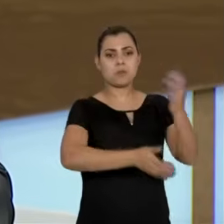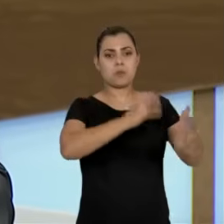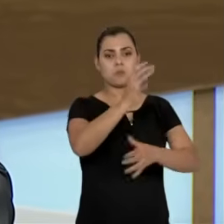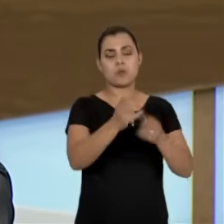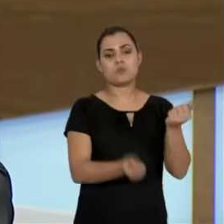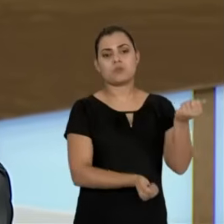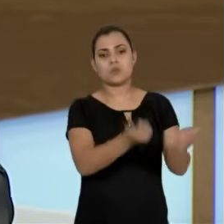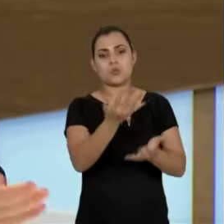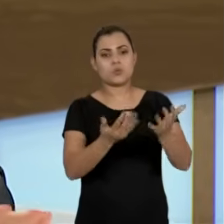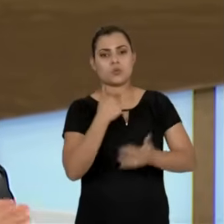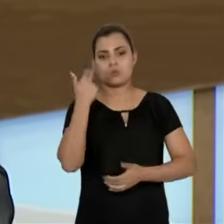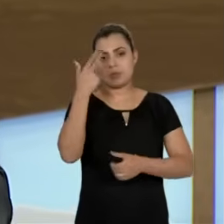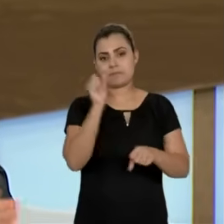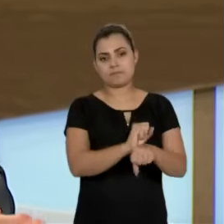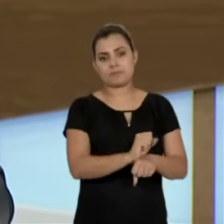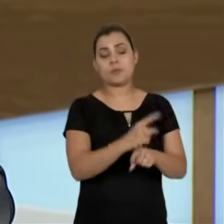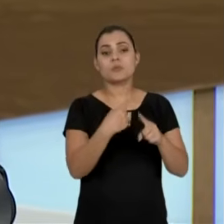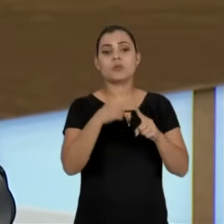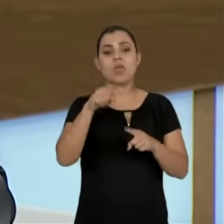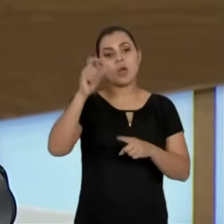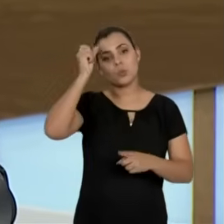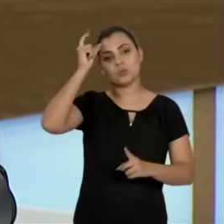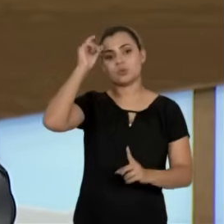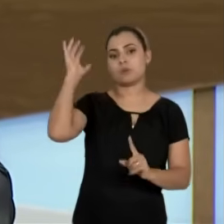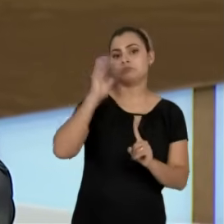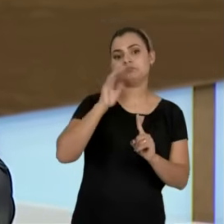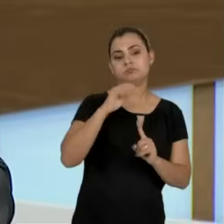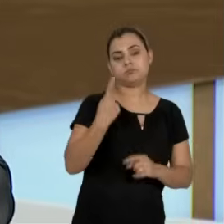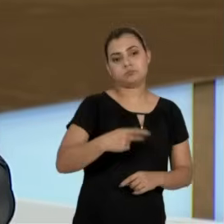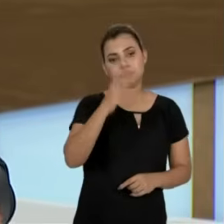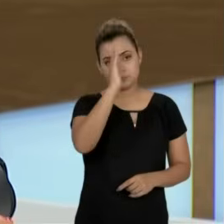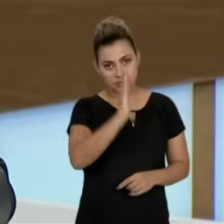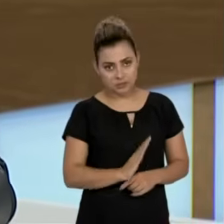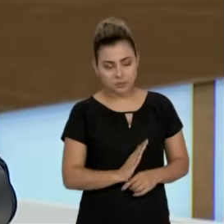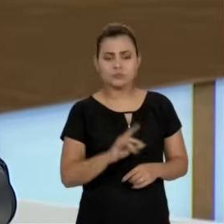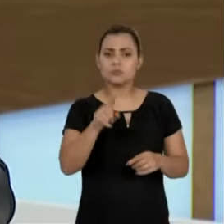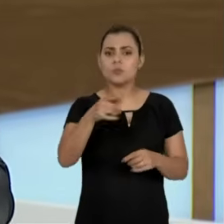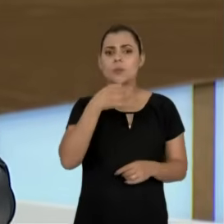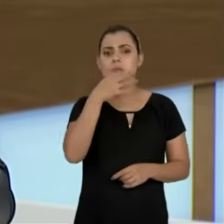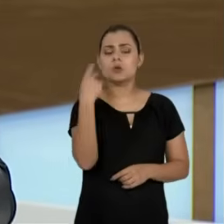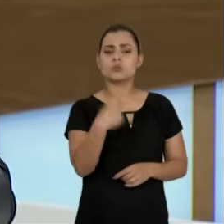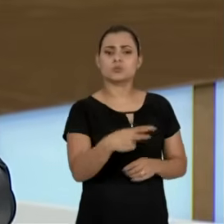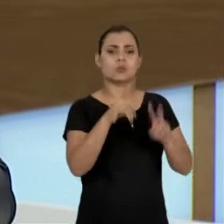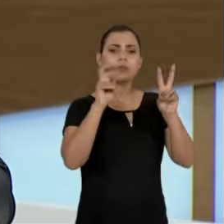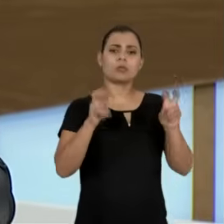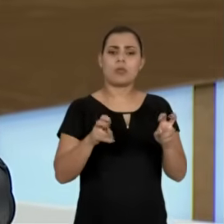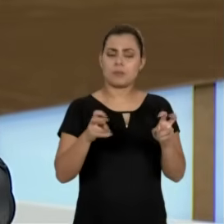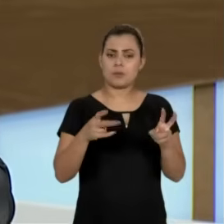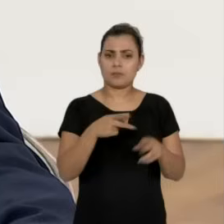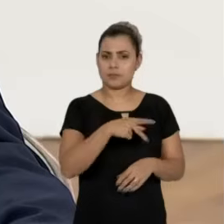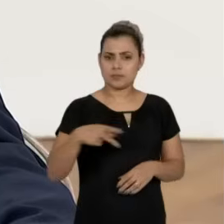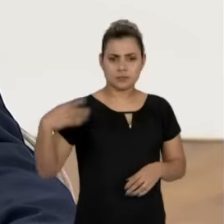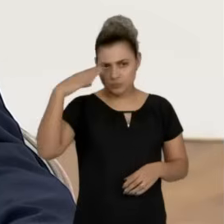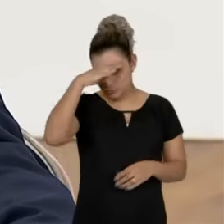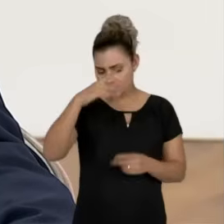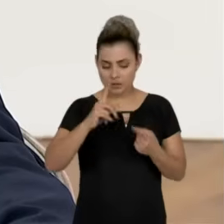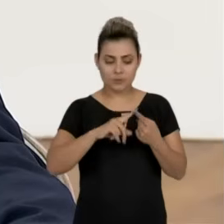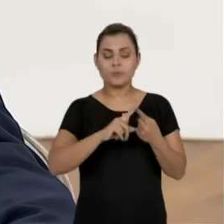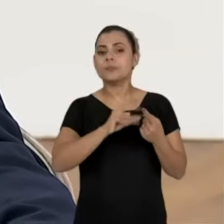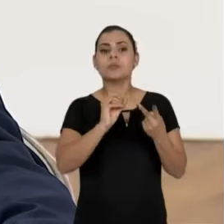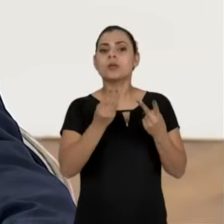com as queimadas porque é uma questão cultural. Queria ver como o senhor encara essa declaração do presidente e como que